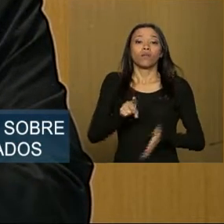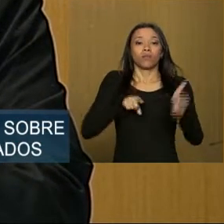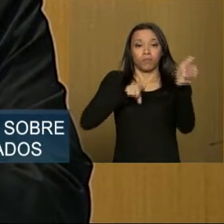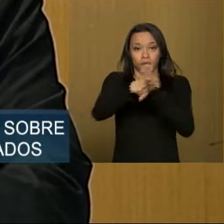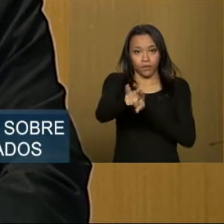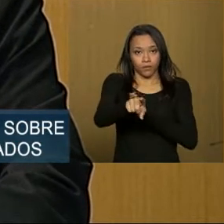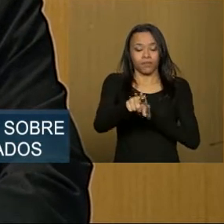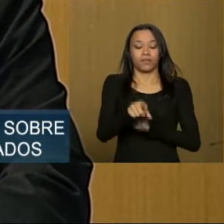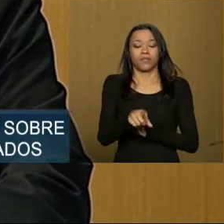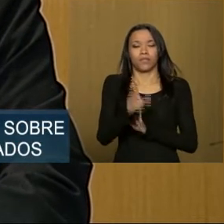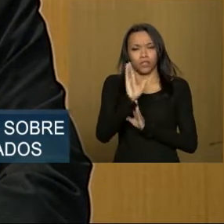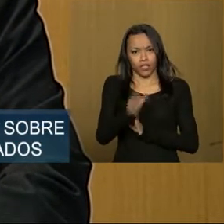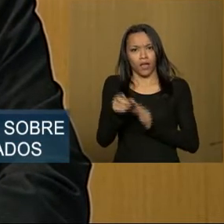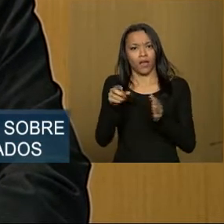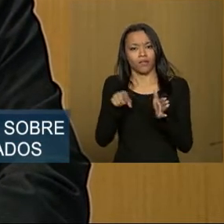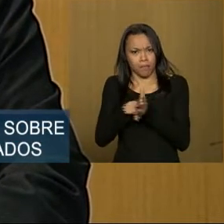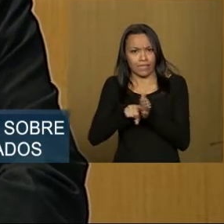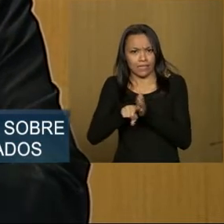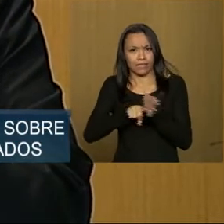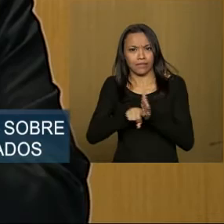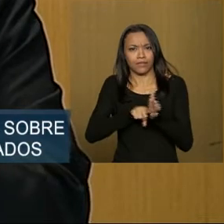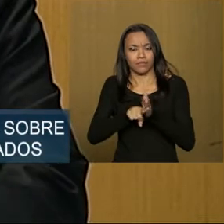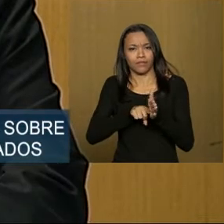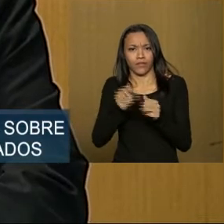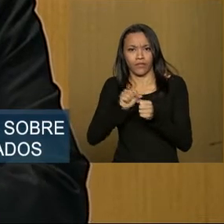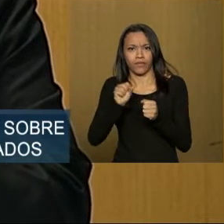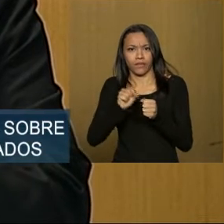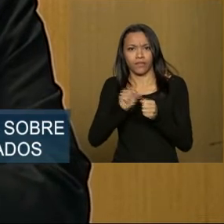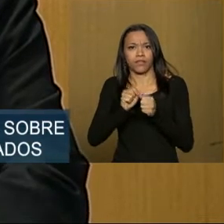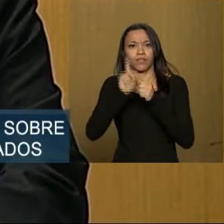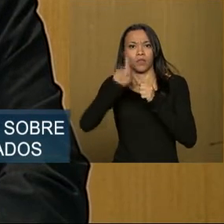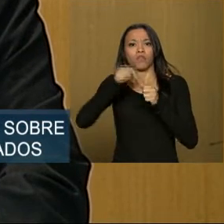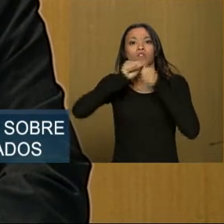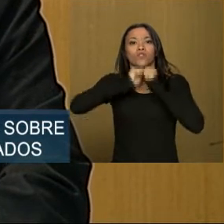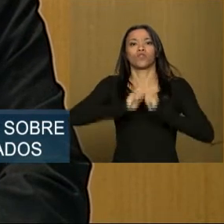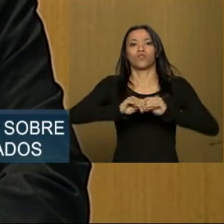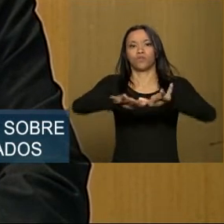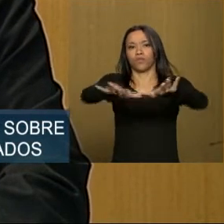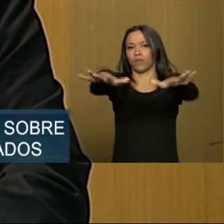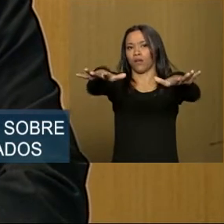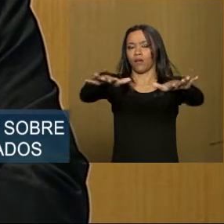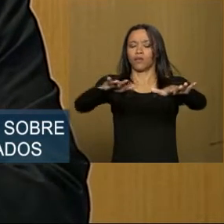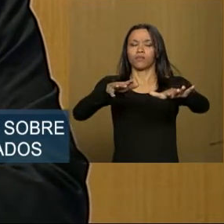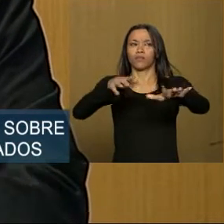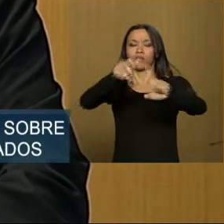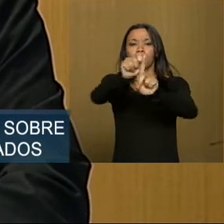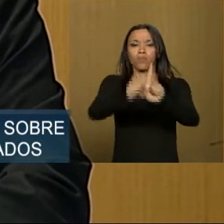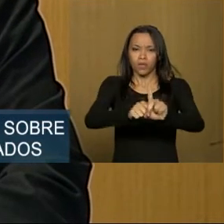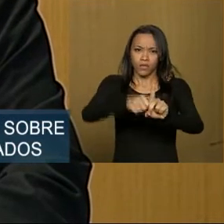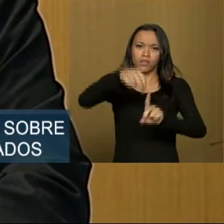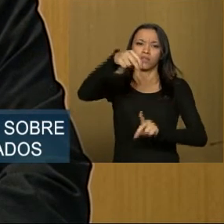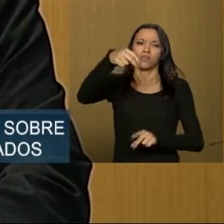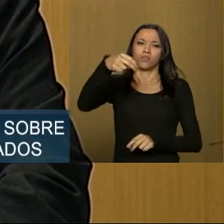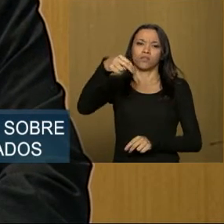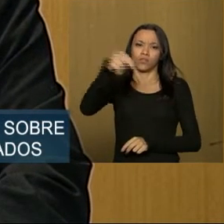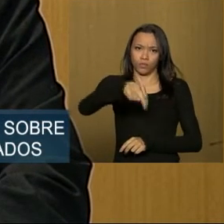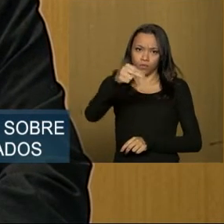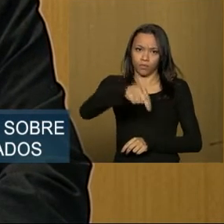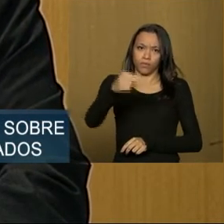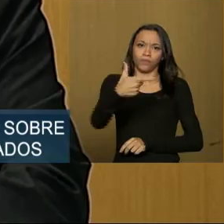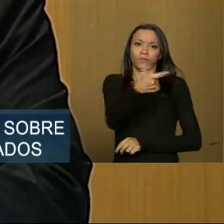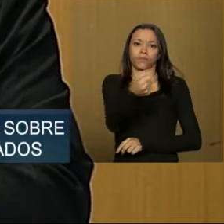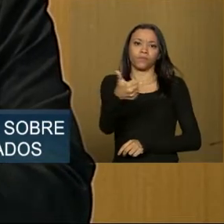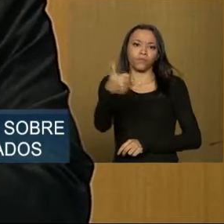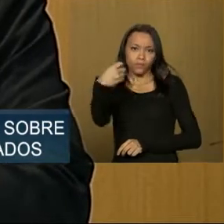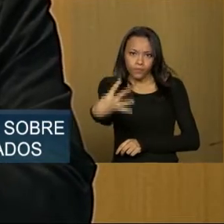semelhante feita na Pesquisa Nacional de Saúde, que foi divulgada em novembro de